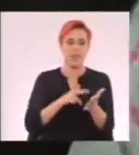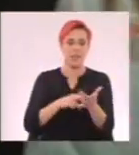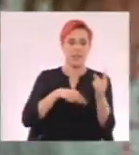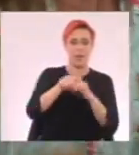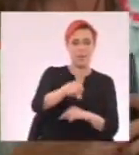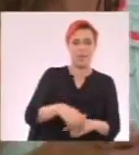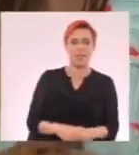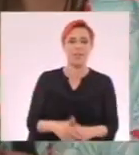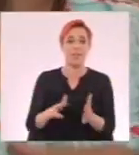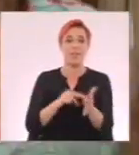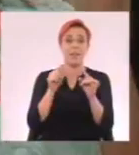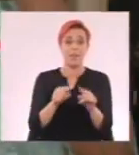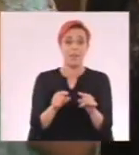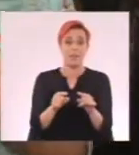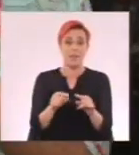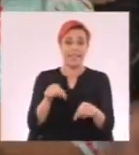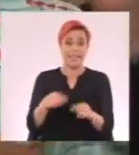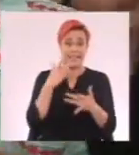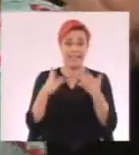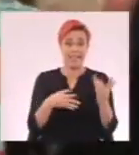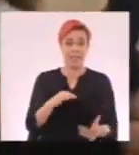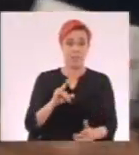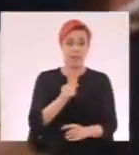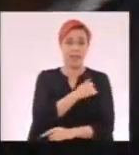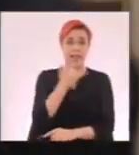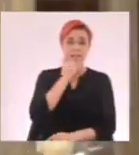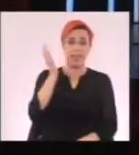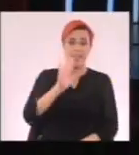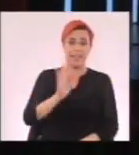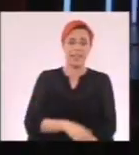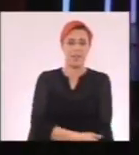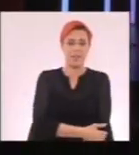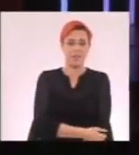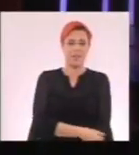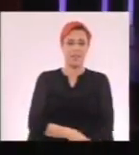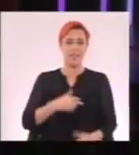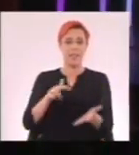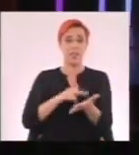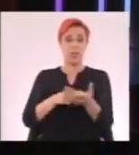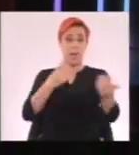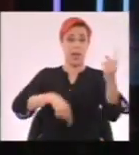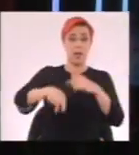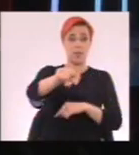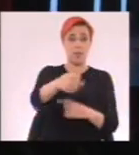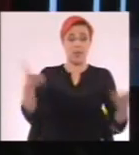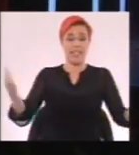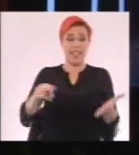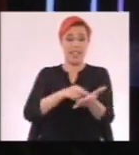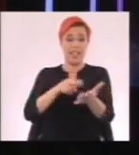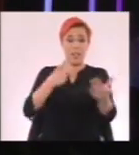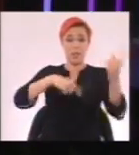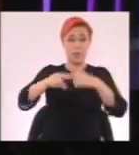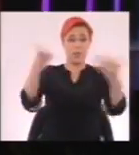ti. Esperamos por vocês no Politeama e também na Casa Feliz. Adeus. Espero por ti, espero por